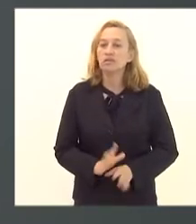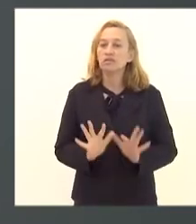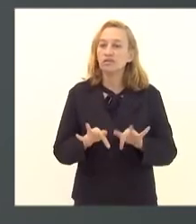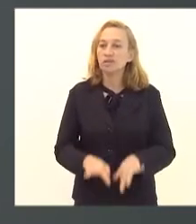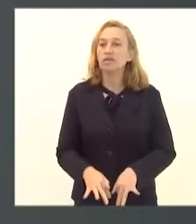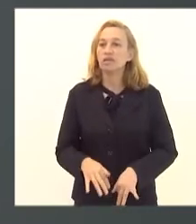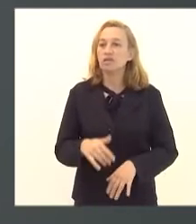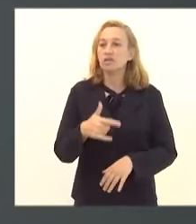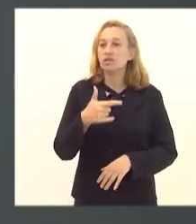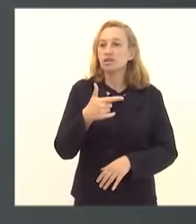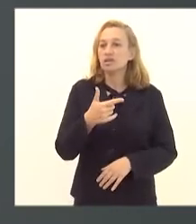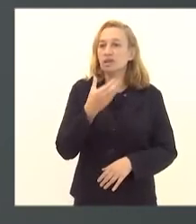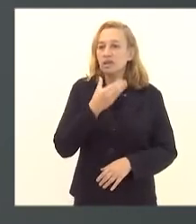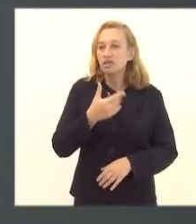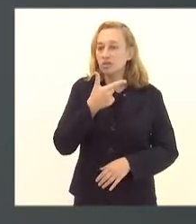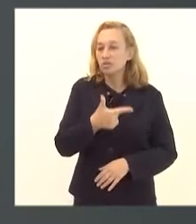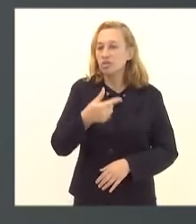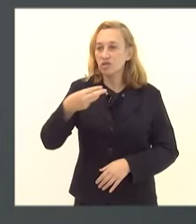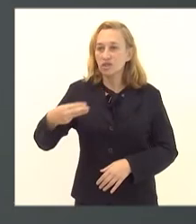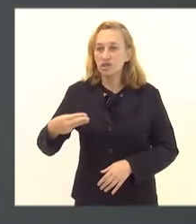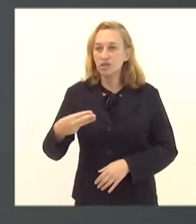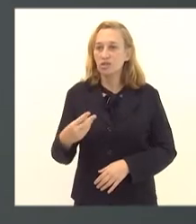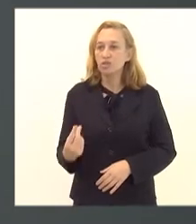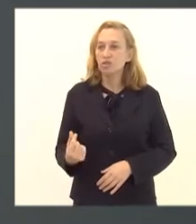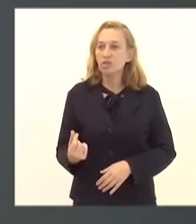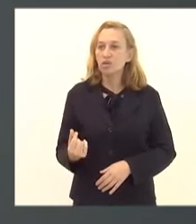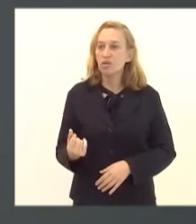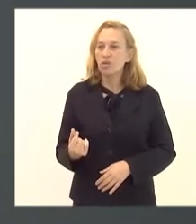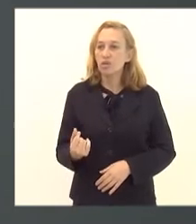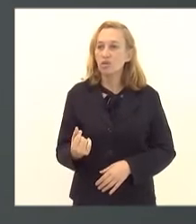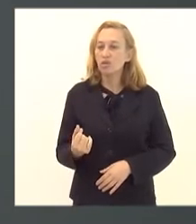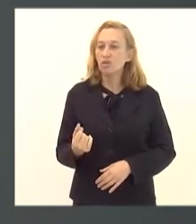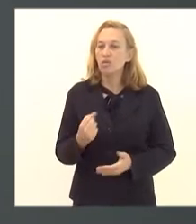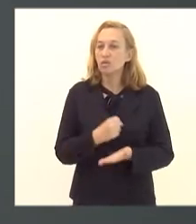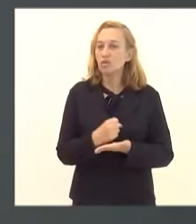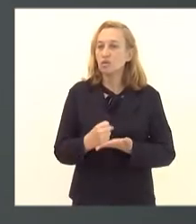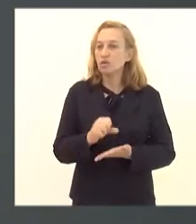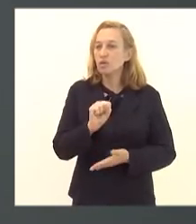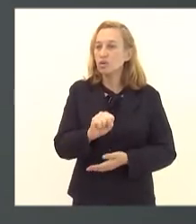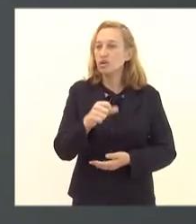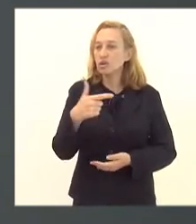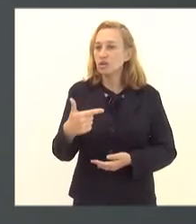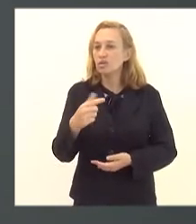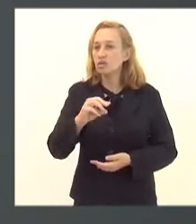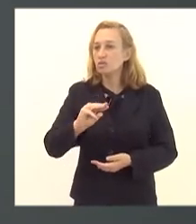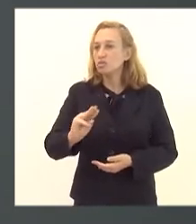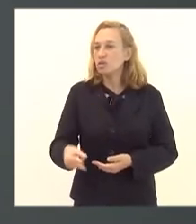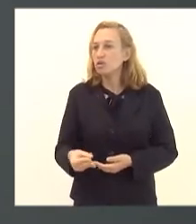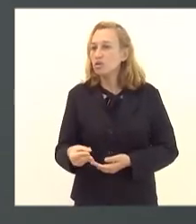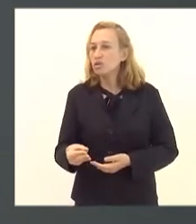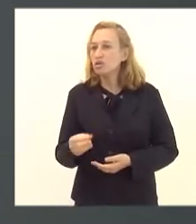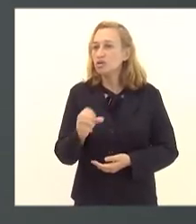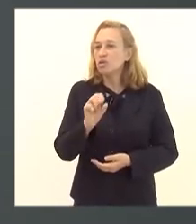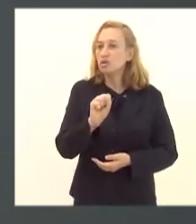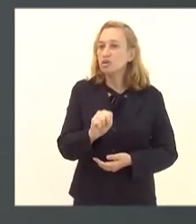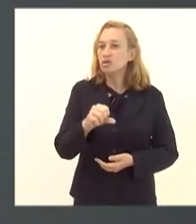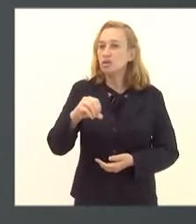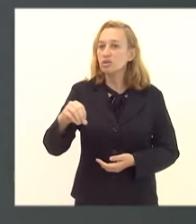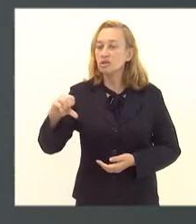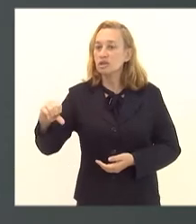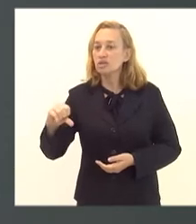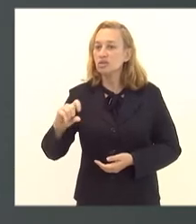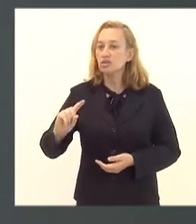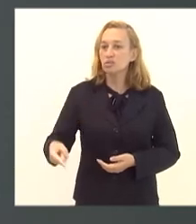dezembro de 2023. O valor do contrato está em 82 milhões, né, em torno de 82 milhões e 800